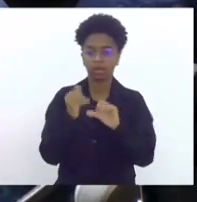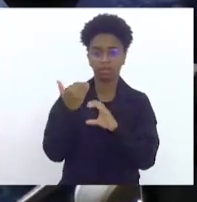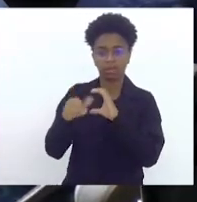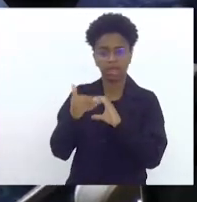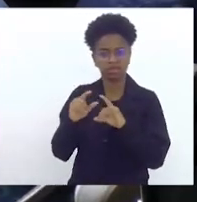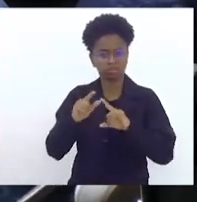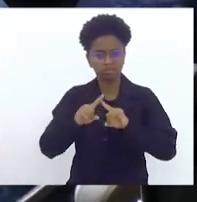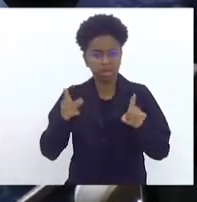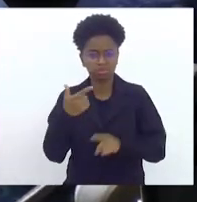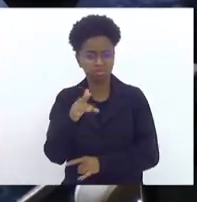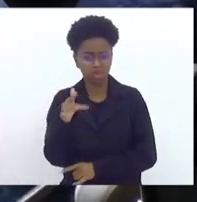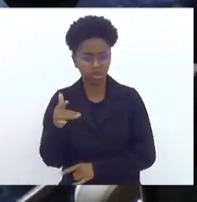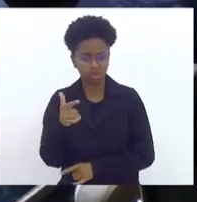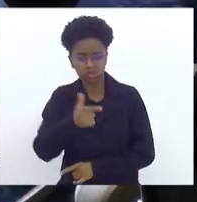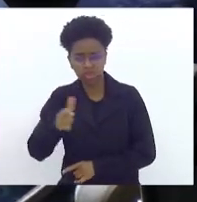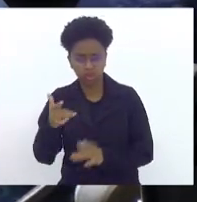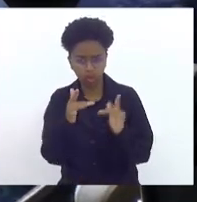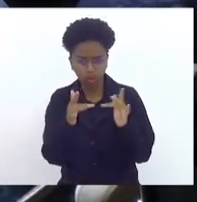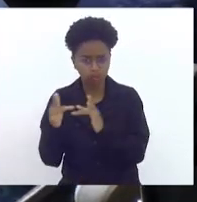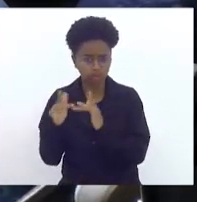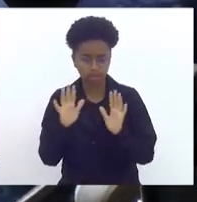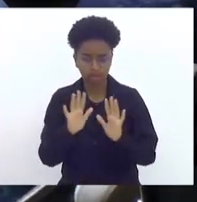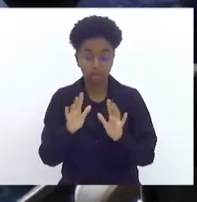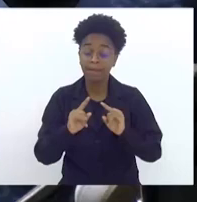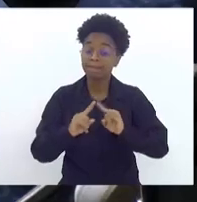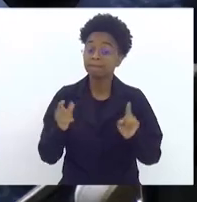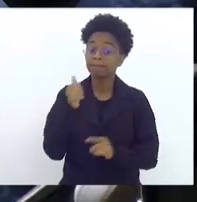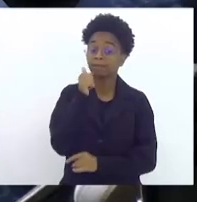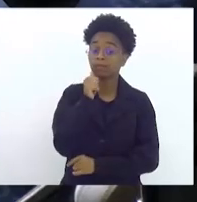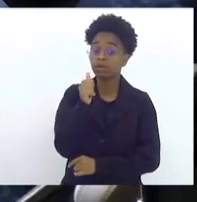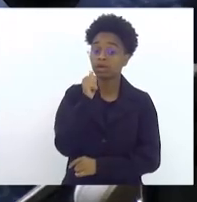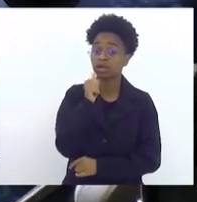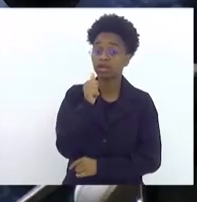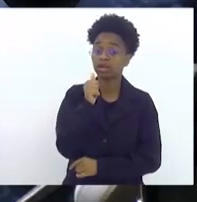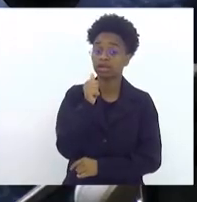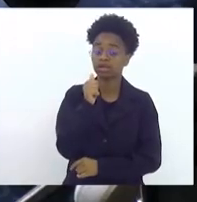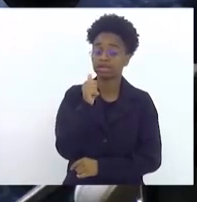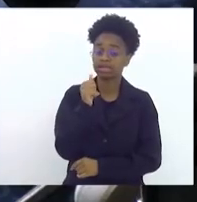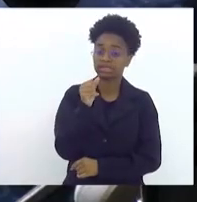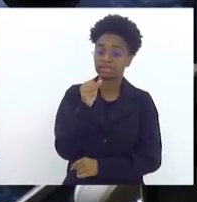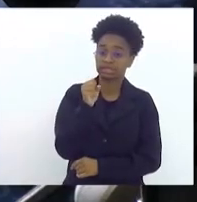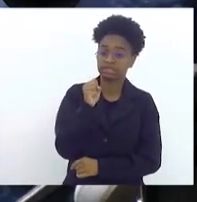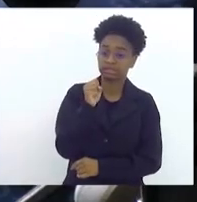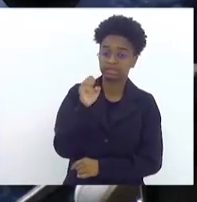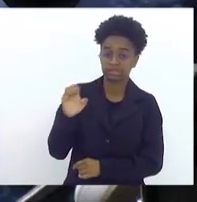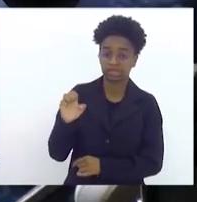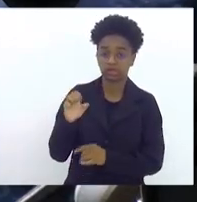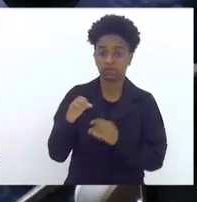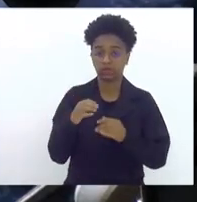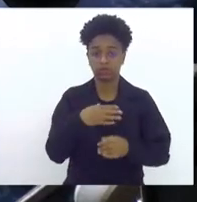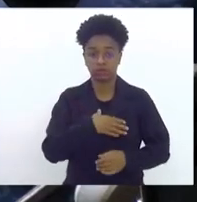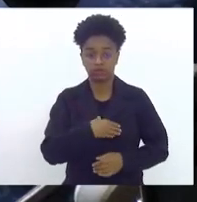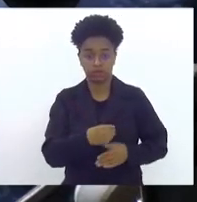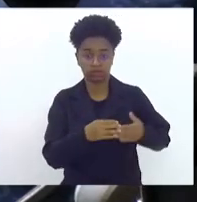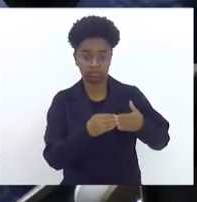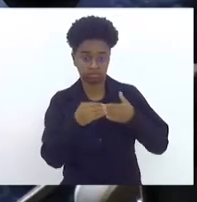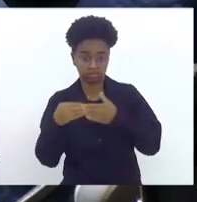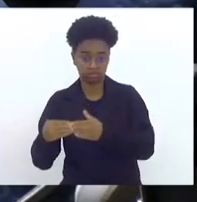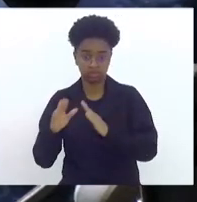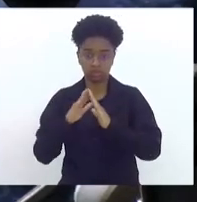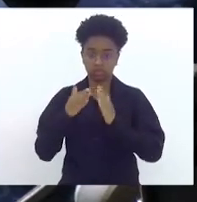não vai ter mais contato com isso mas aí a mulher quando vai levar o seu filho para a escola